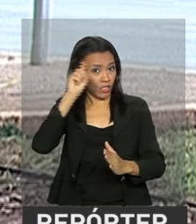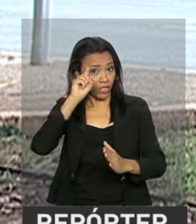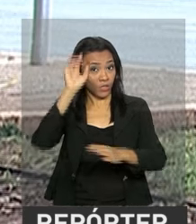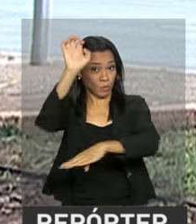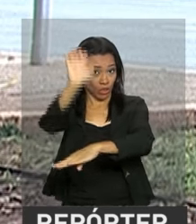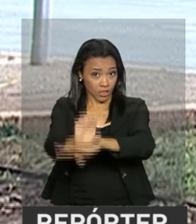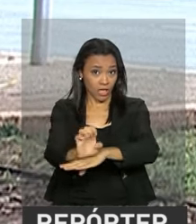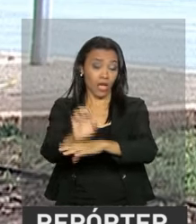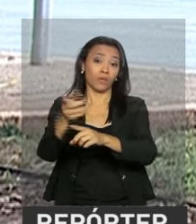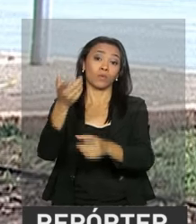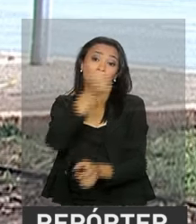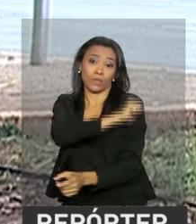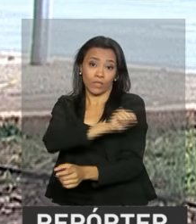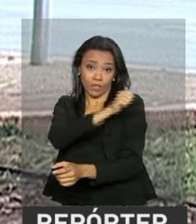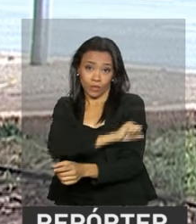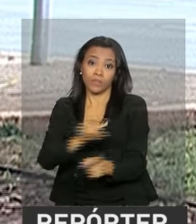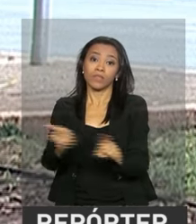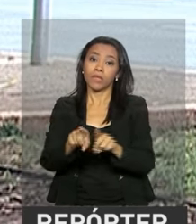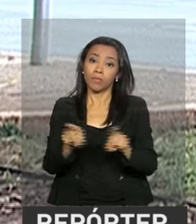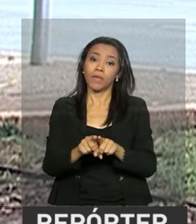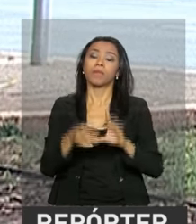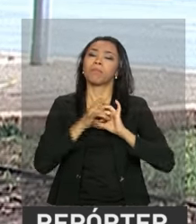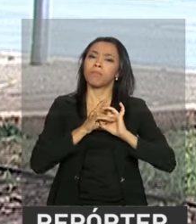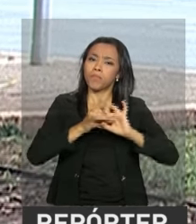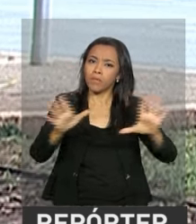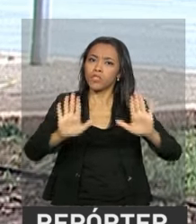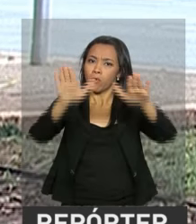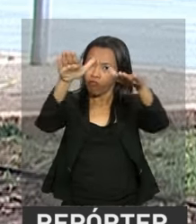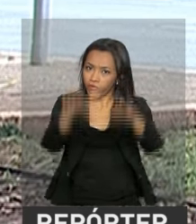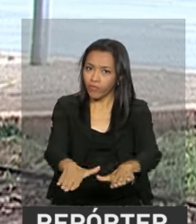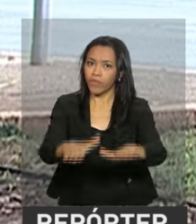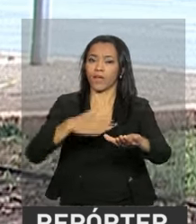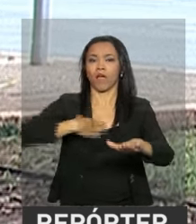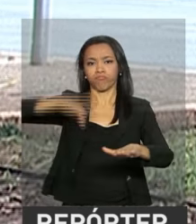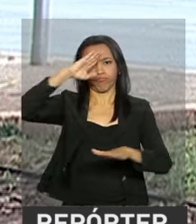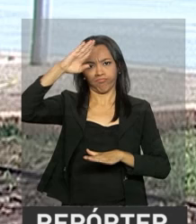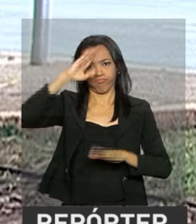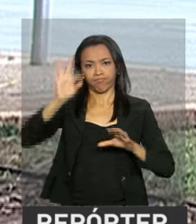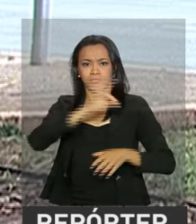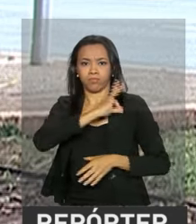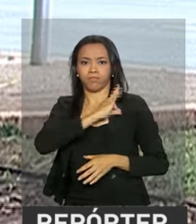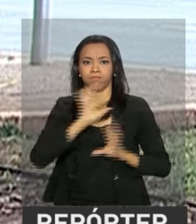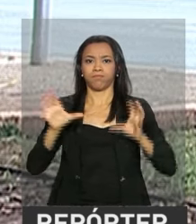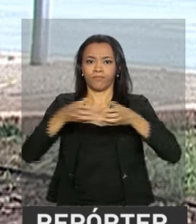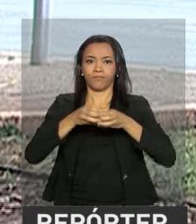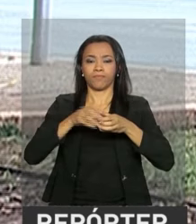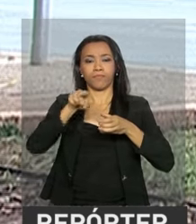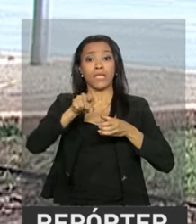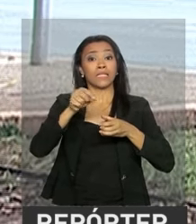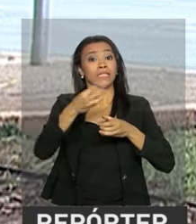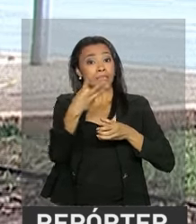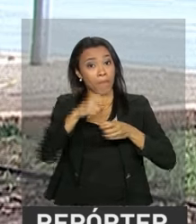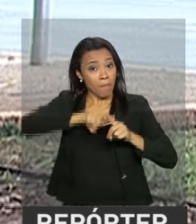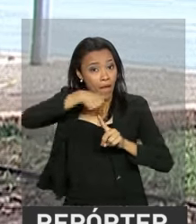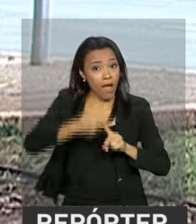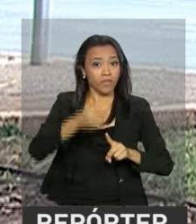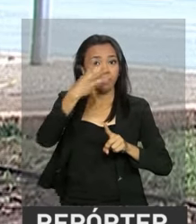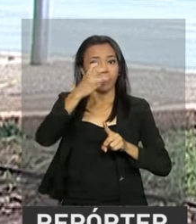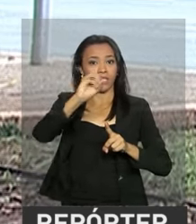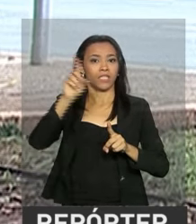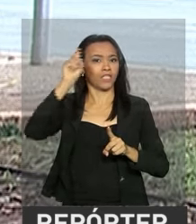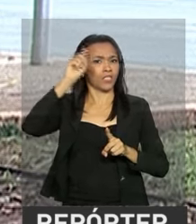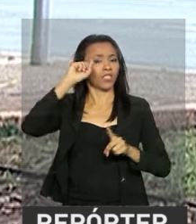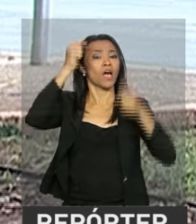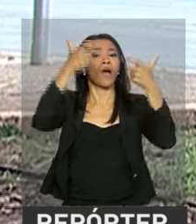estado do rio de janeiro também autorizou a prorrogação da permanência da força nacional de segurança pública por mais 30 dias do estado